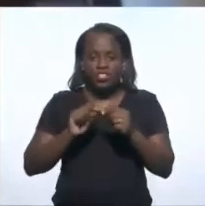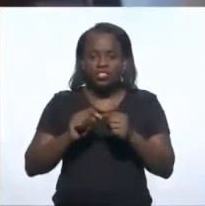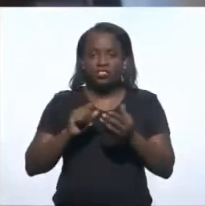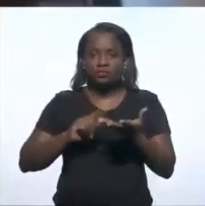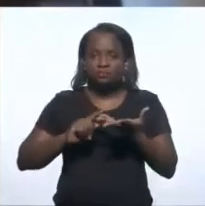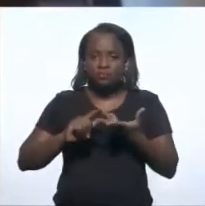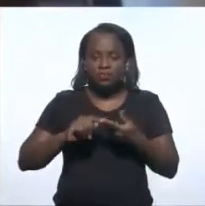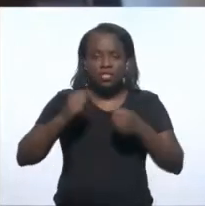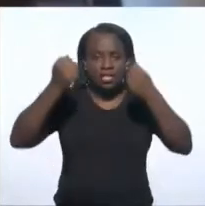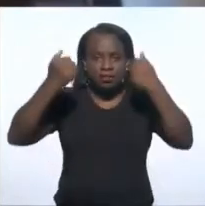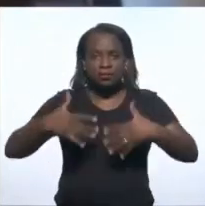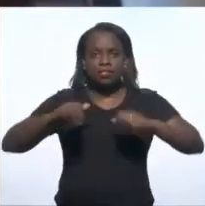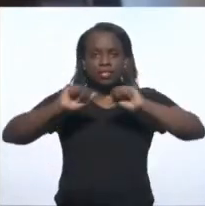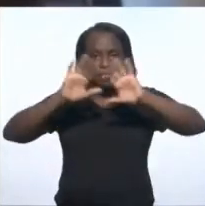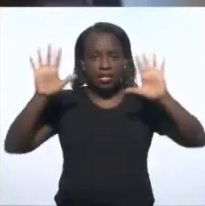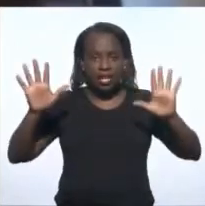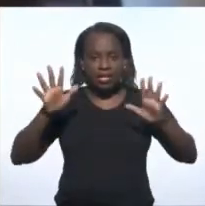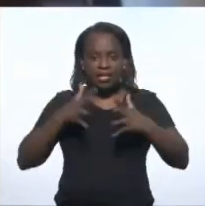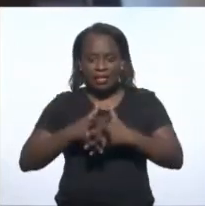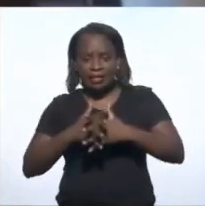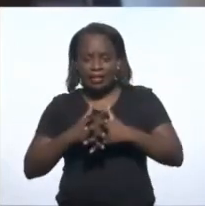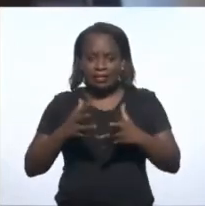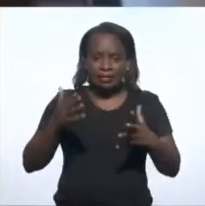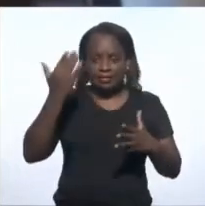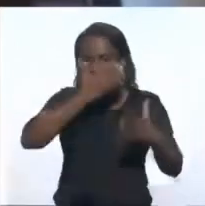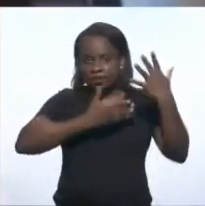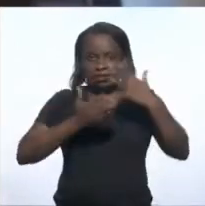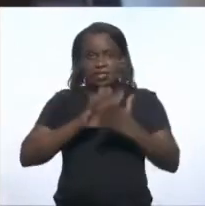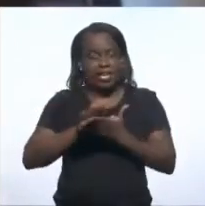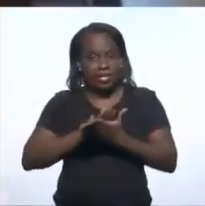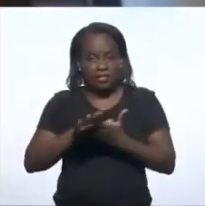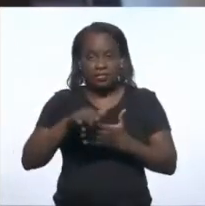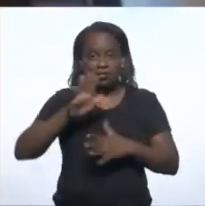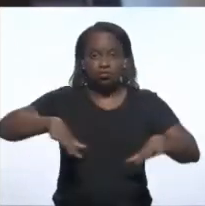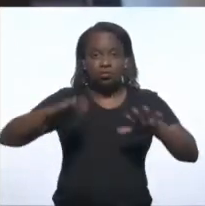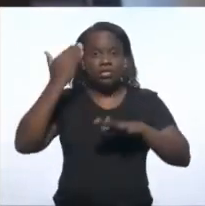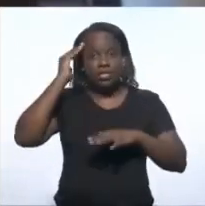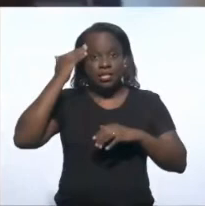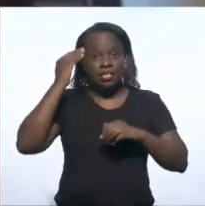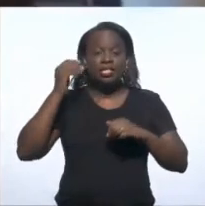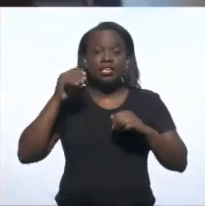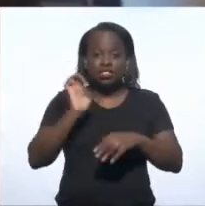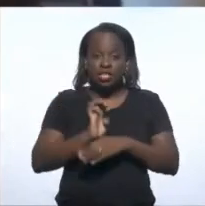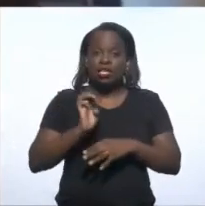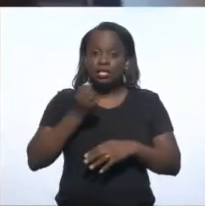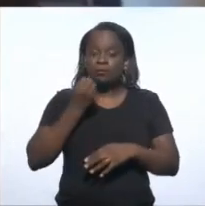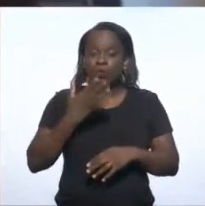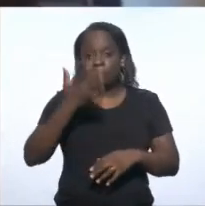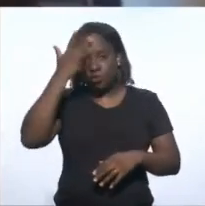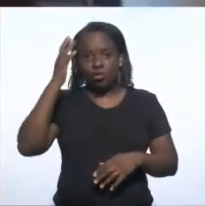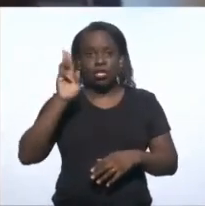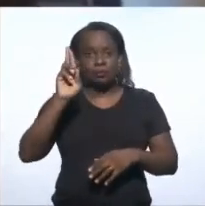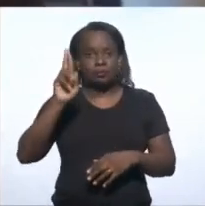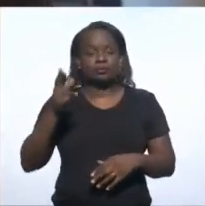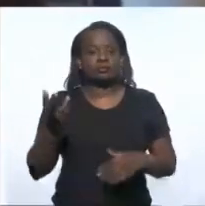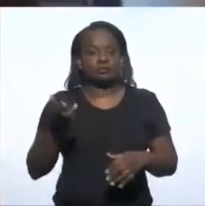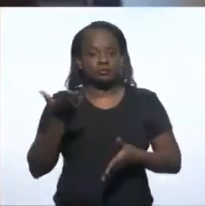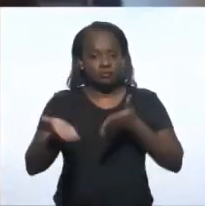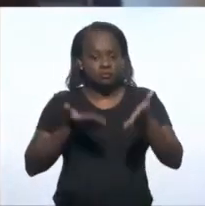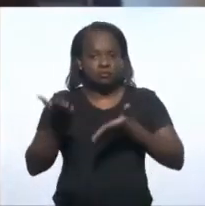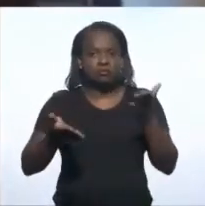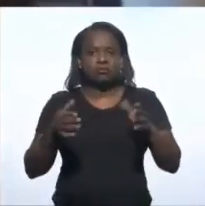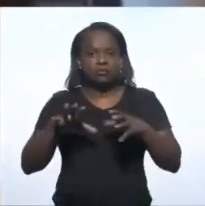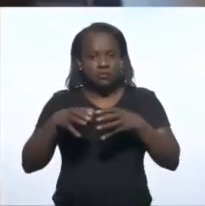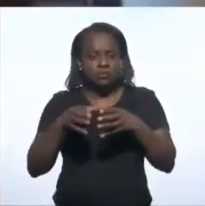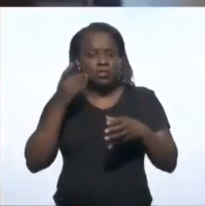forma clara, sem obstrução, para que as pessoas elas venham entender que o Estado está em boas mãos e está sendo acompanhado por todo